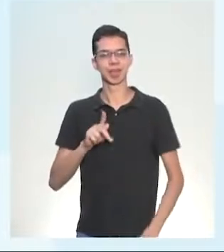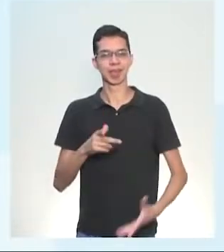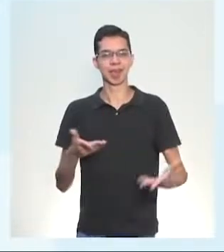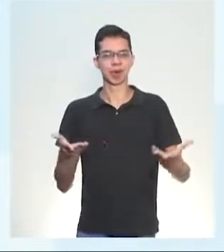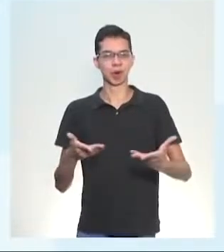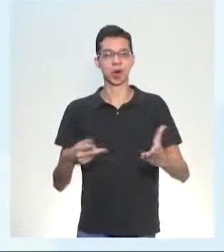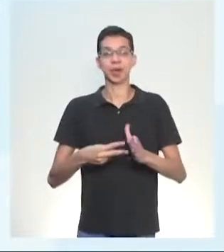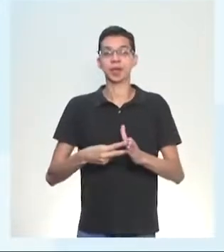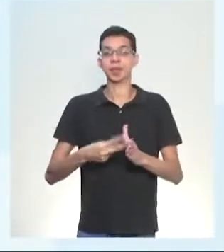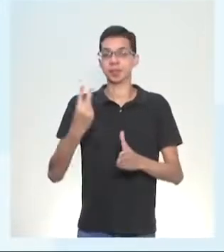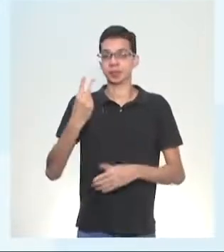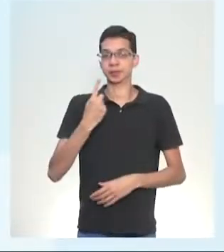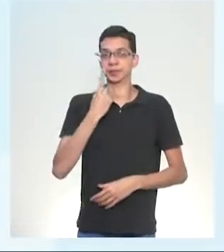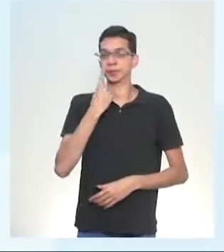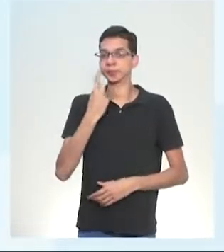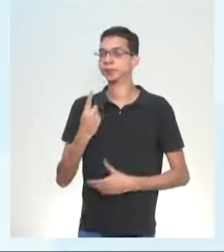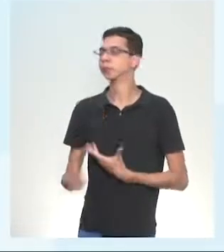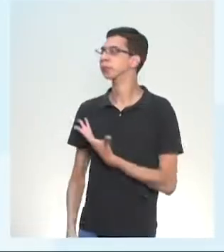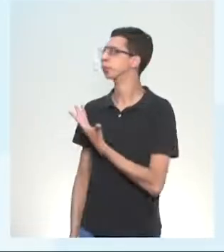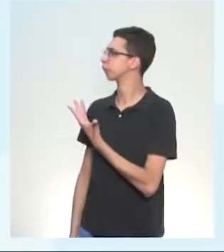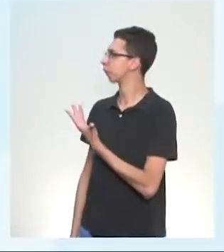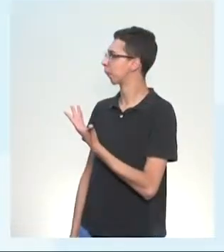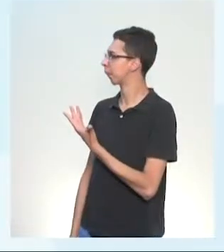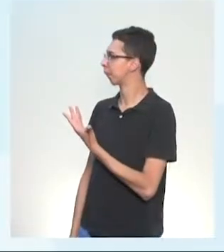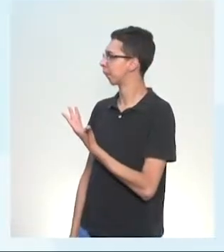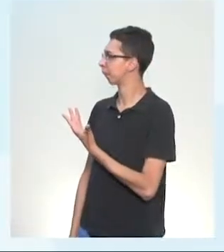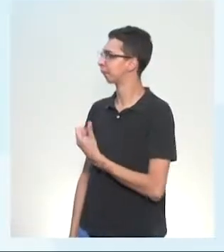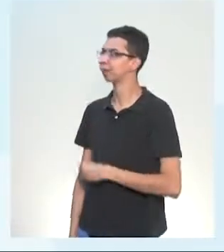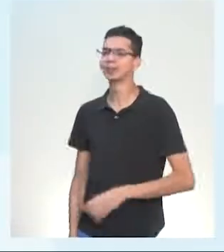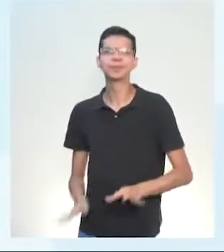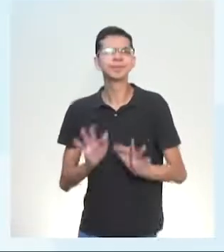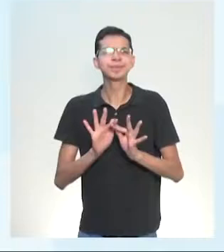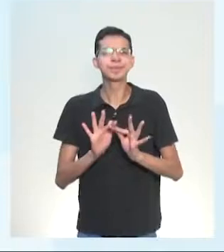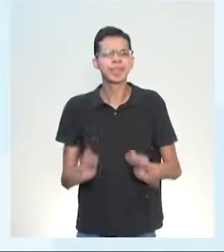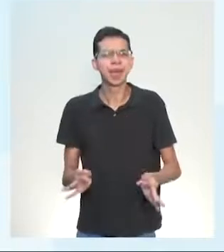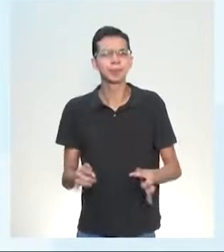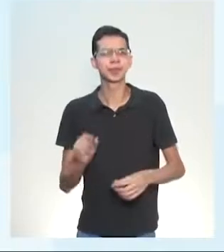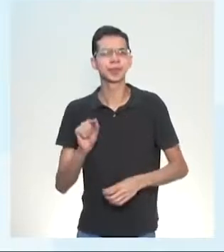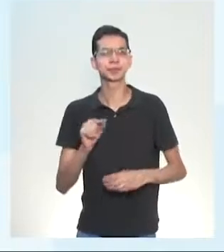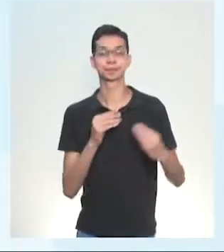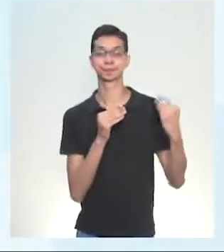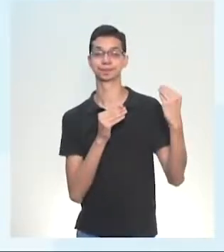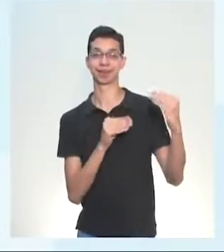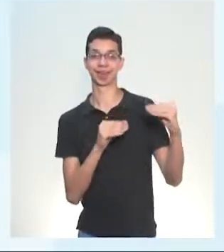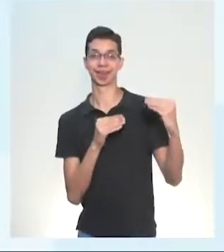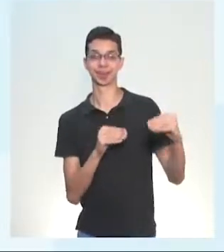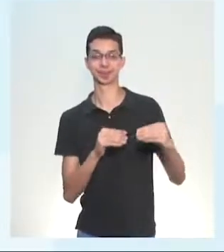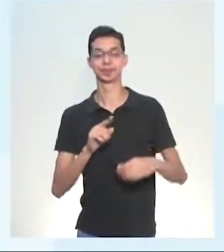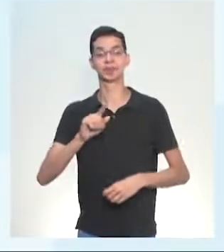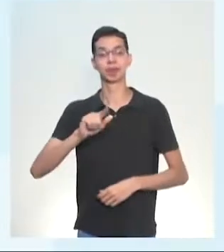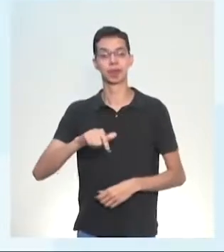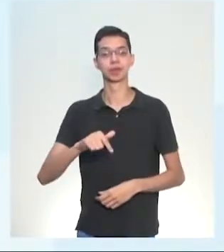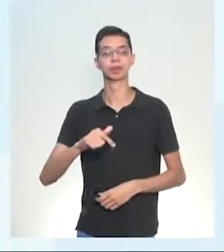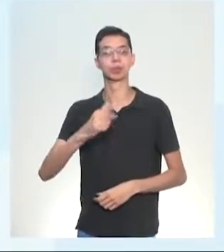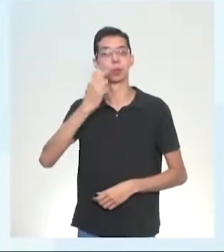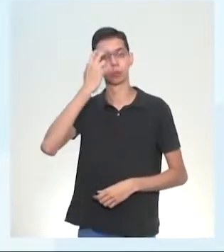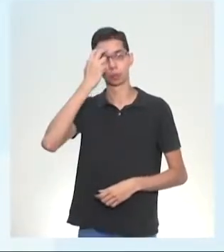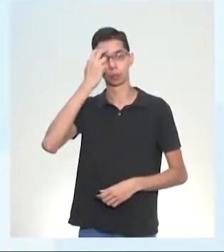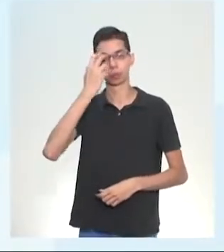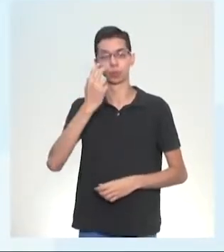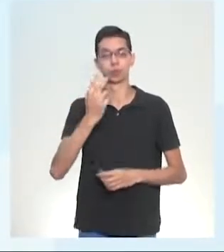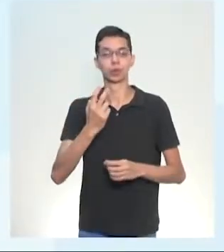segunda parte. Então, para definir aí de maneira mais simples, meme, objeto cultural que carrega uma ideia e que se